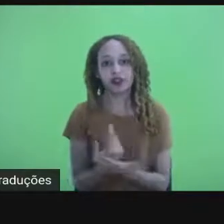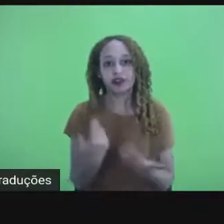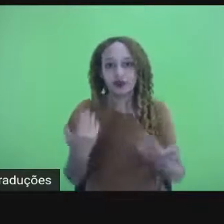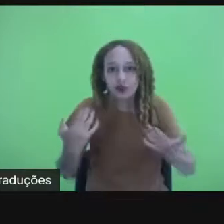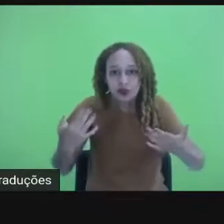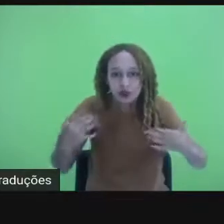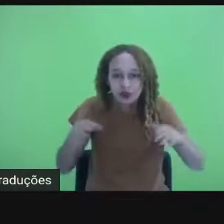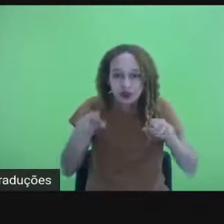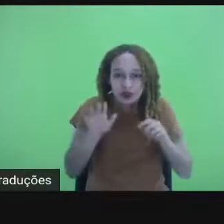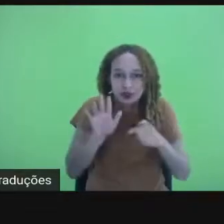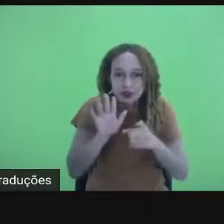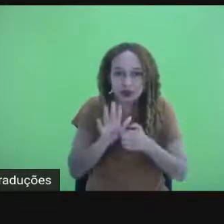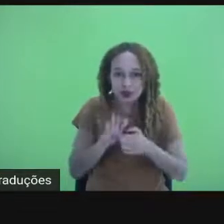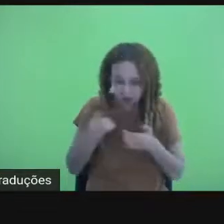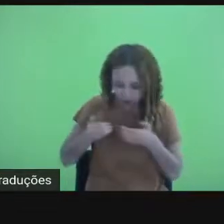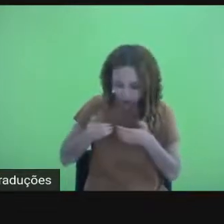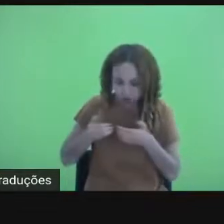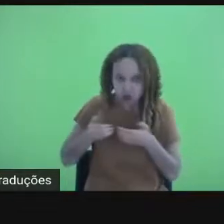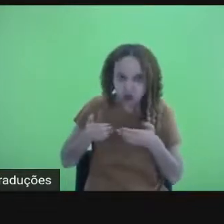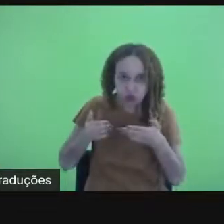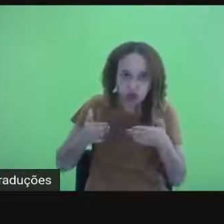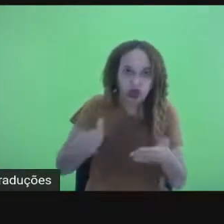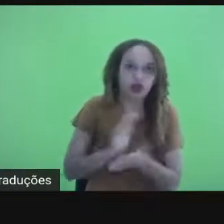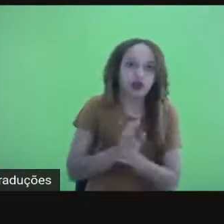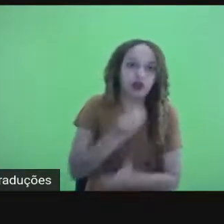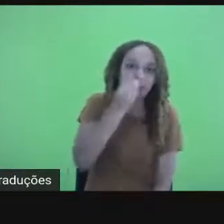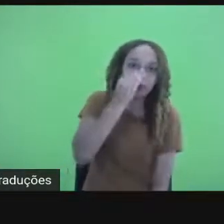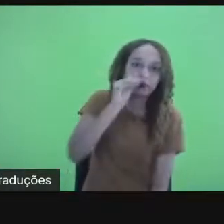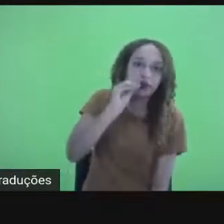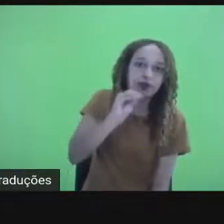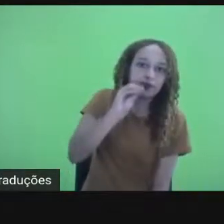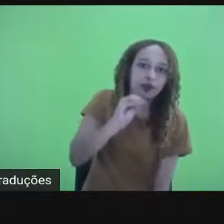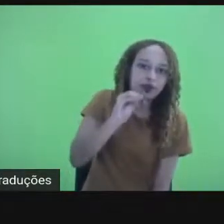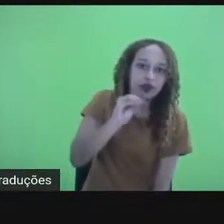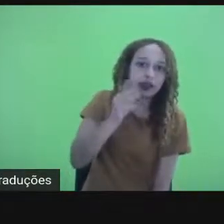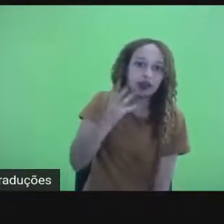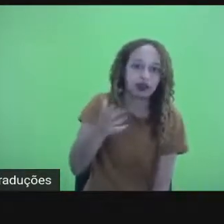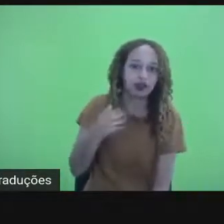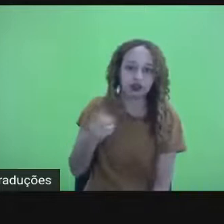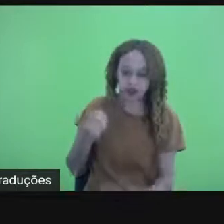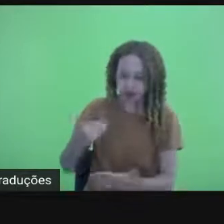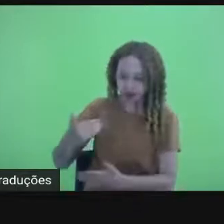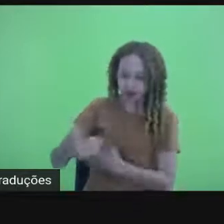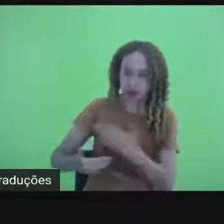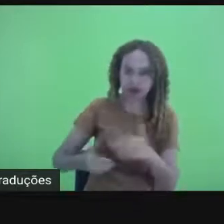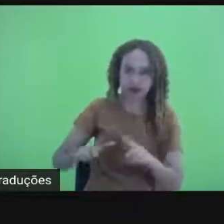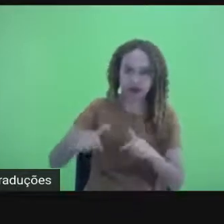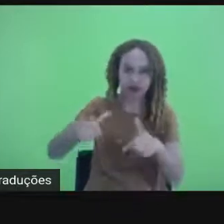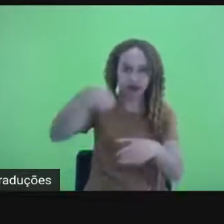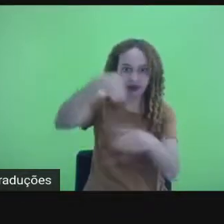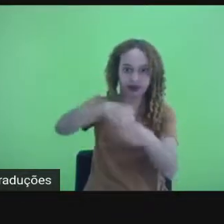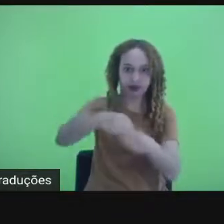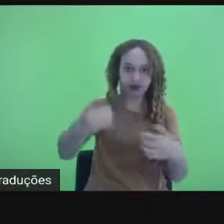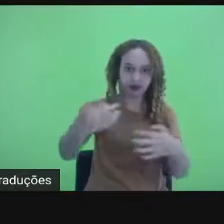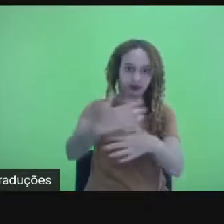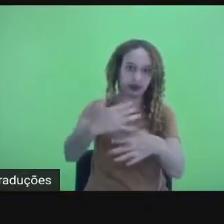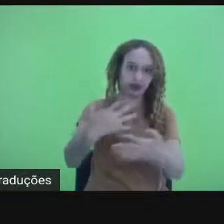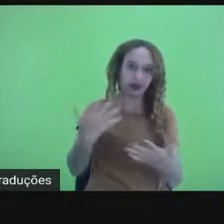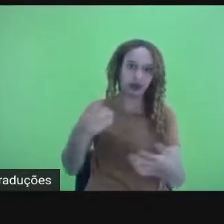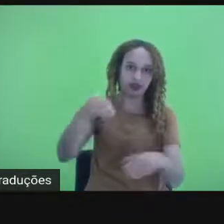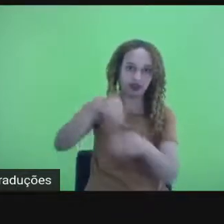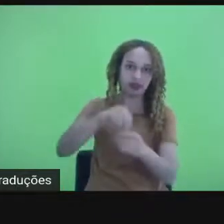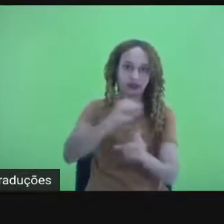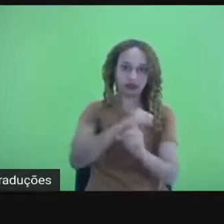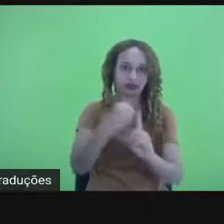da informação racial, a possibilidade de se locomover dentro da sociedade e mudar de status, né, de mudar